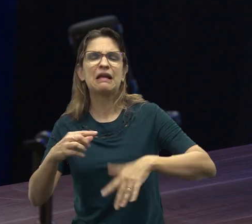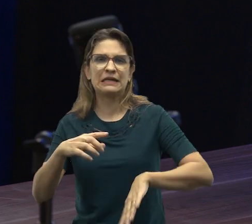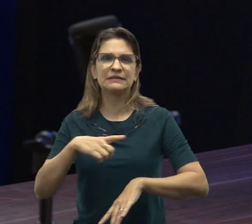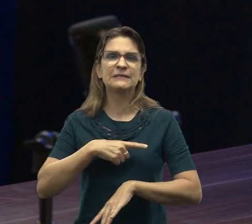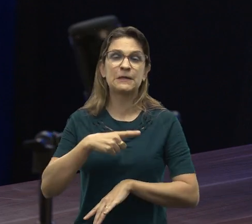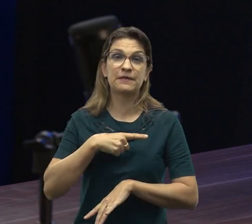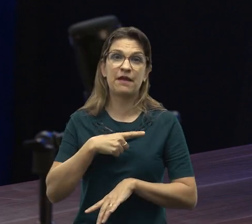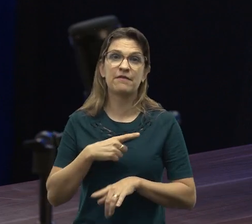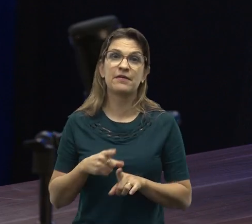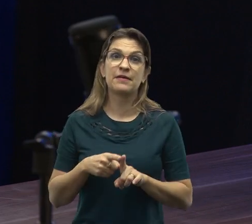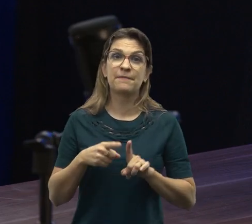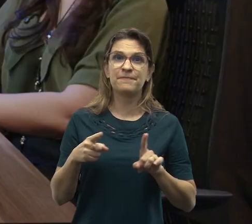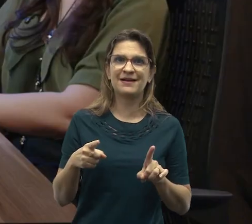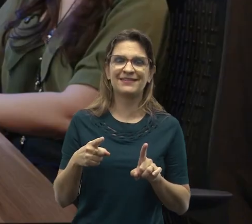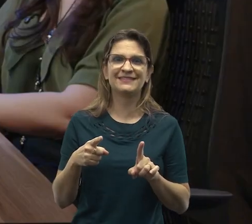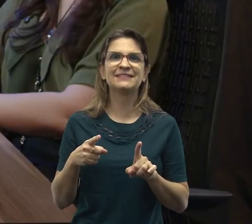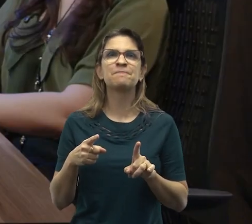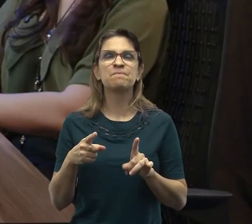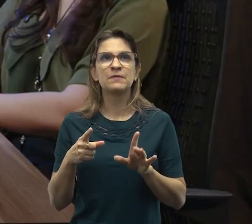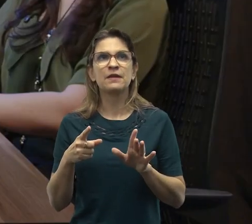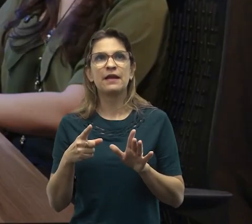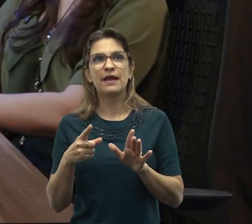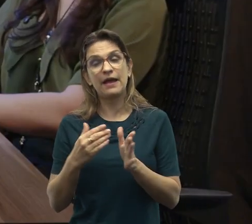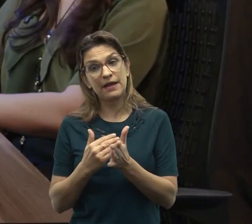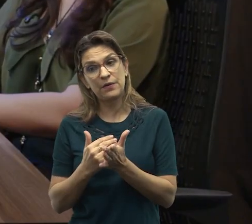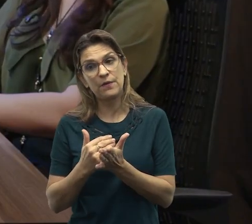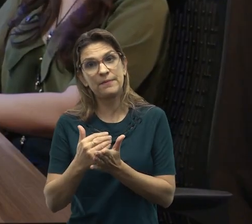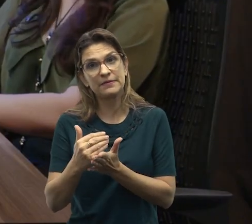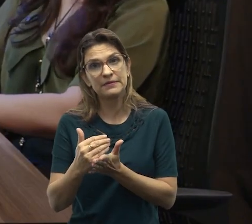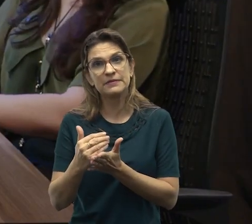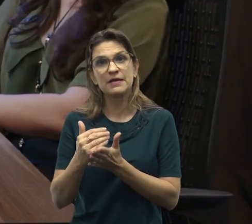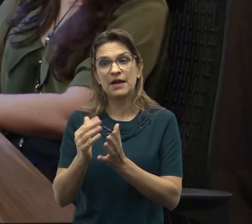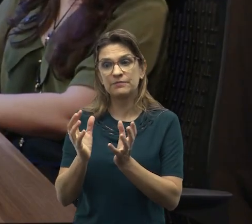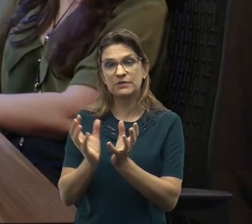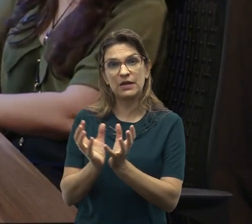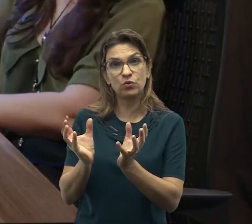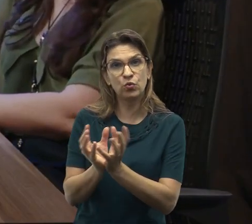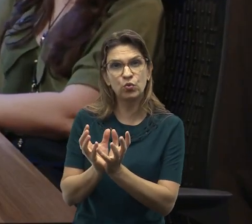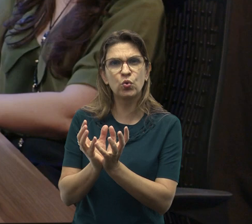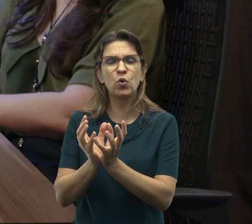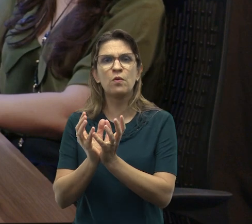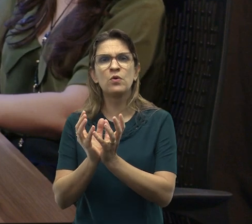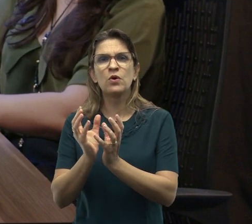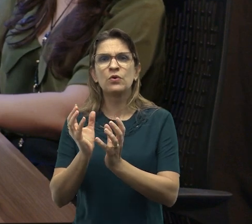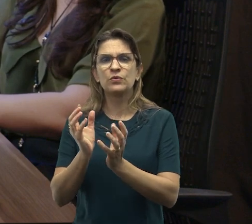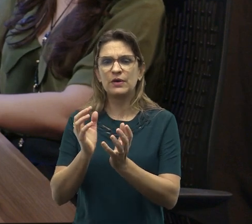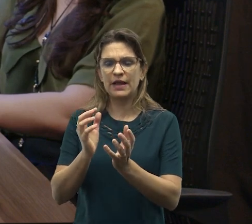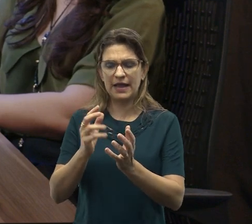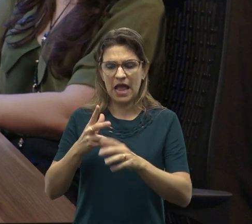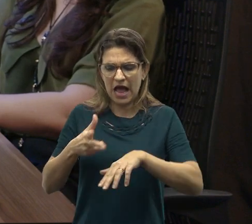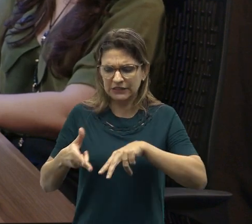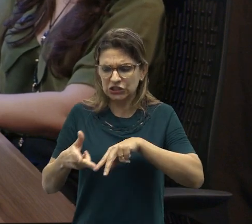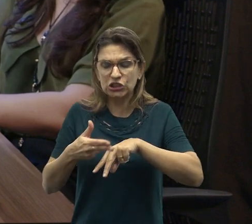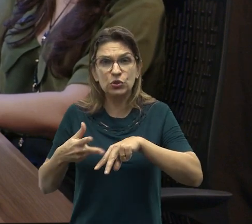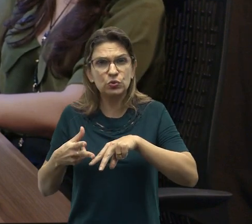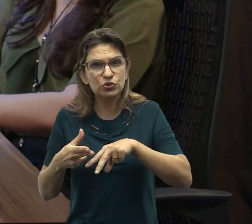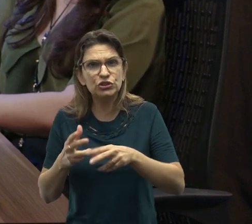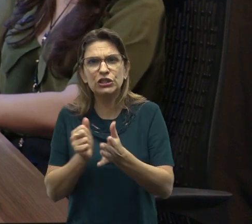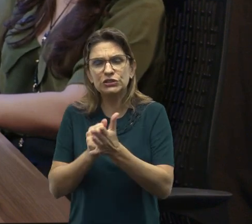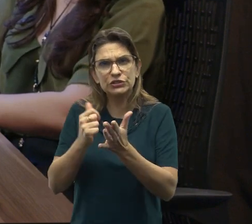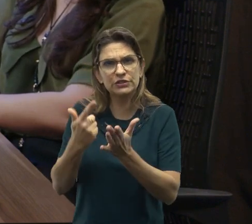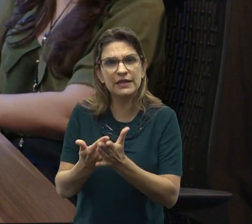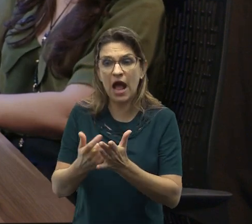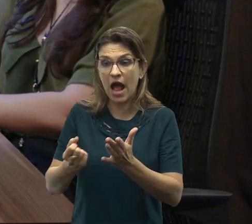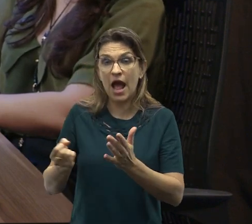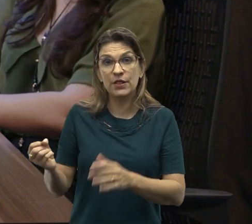das atividades do Hospital Regional, com as cirurgias eletivas, com a programação de novos serviços. Nós conseguimos colocar de volta, por exemplo, as cirurgias